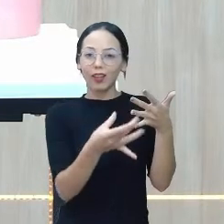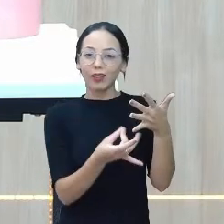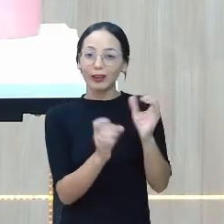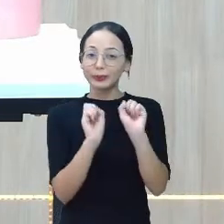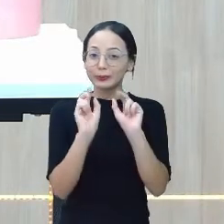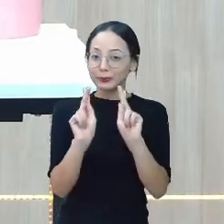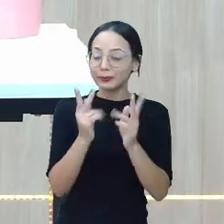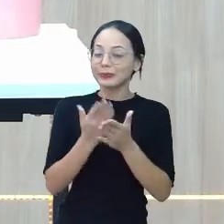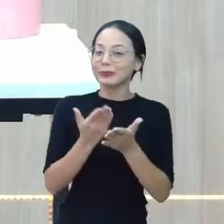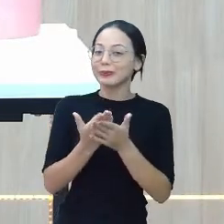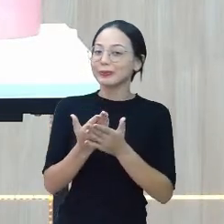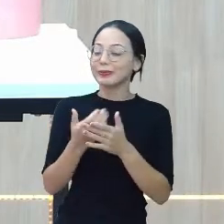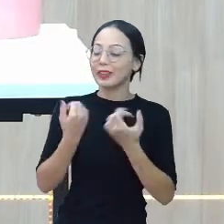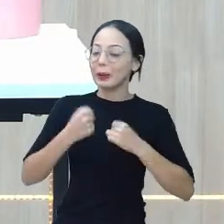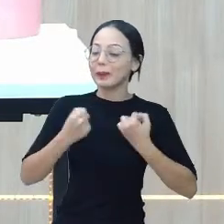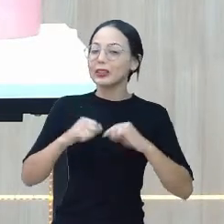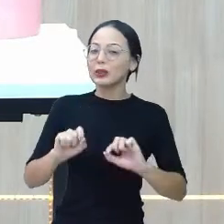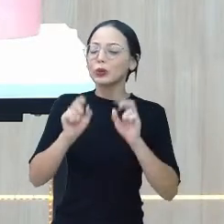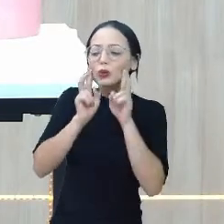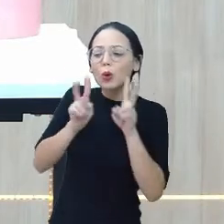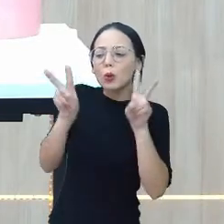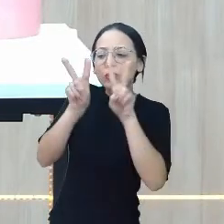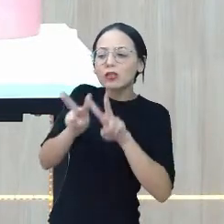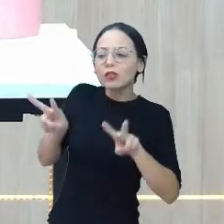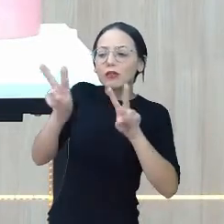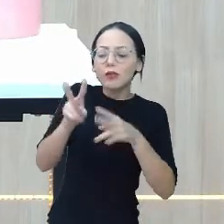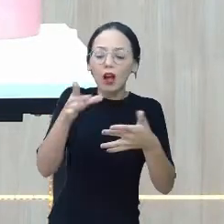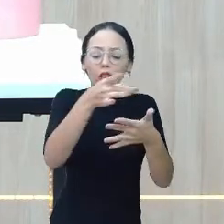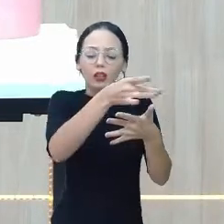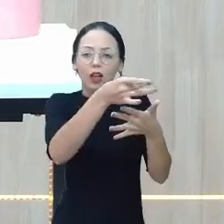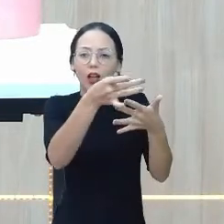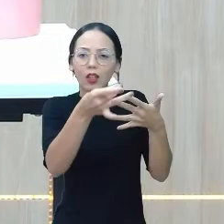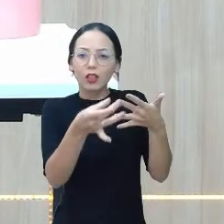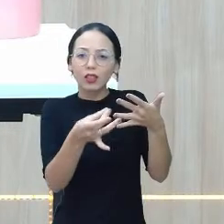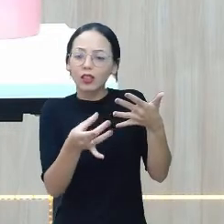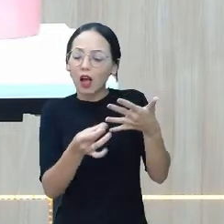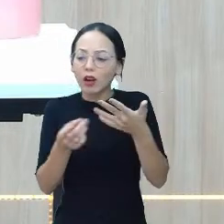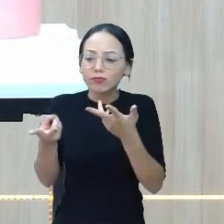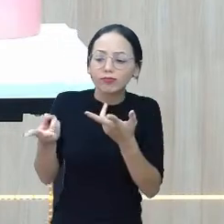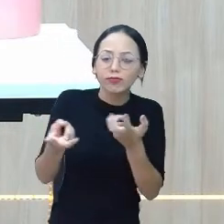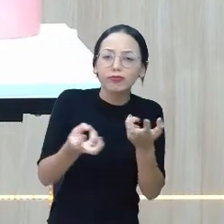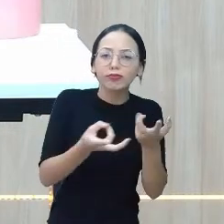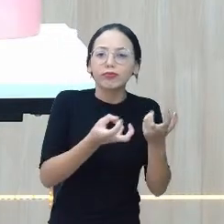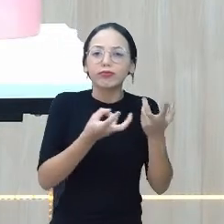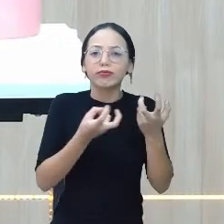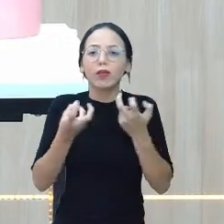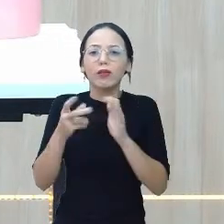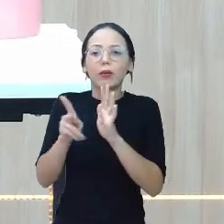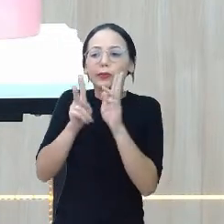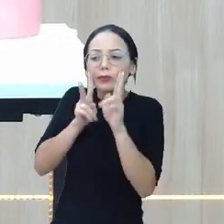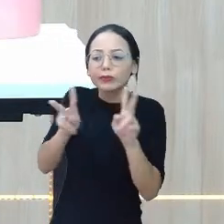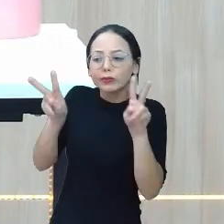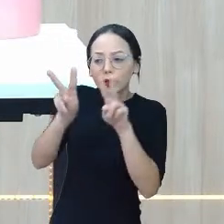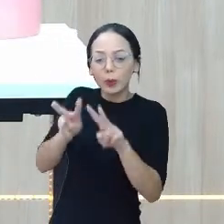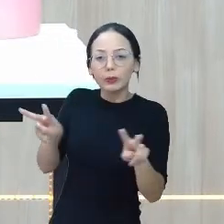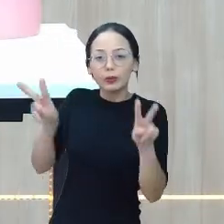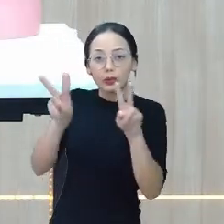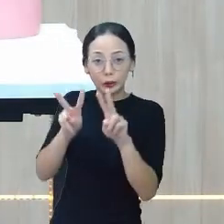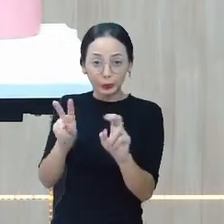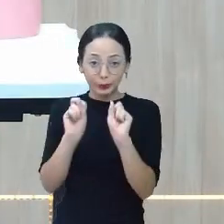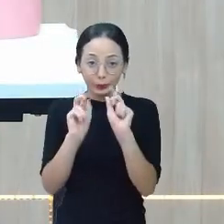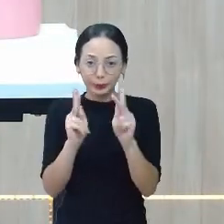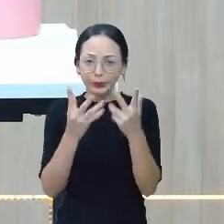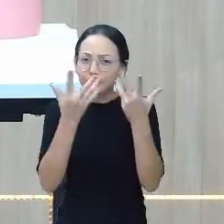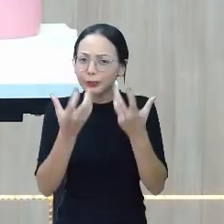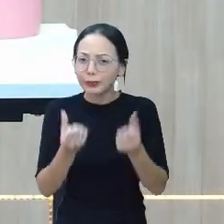É uma aula que precisa de observar detalhes. Nós vamos poder identificar através da observação. Então, vamos